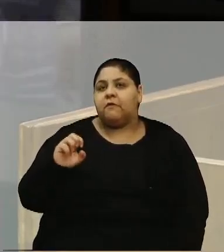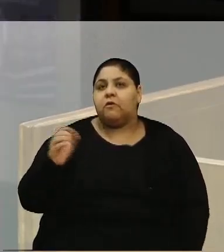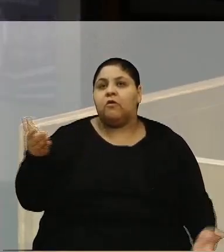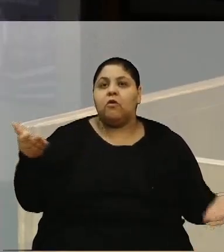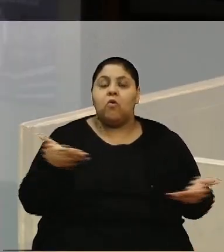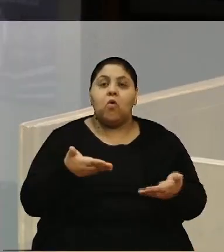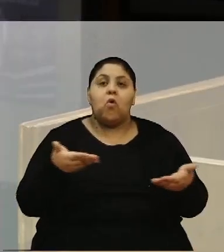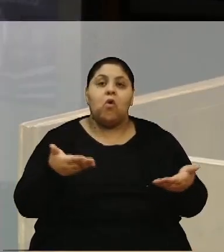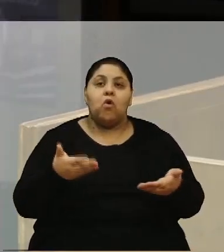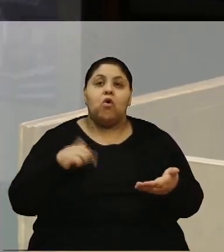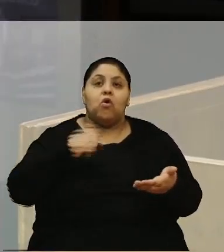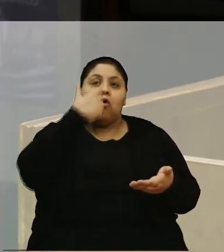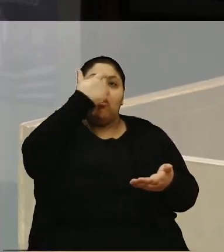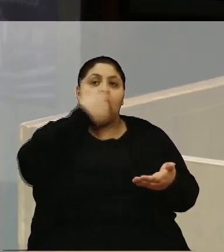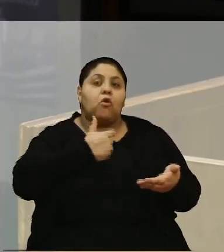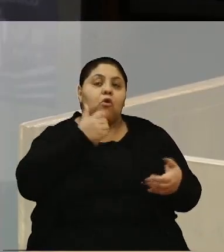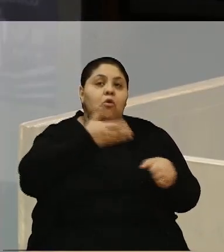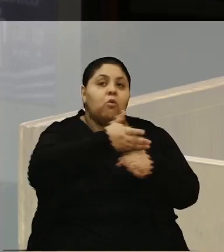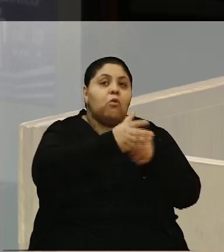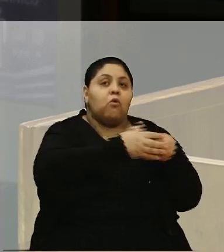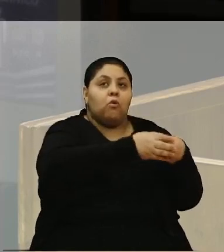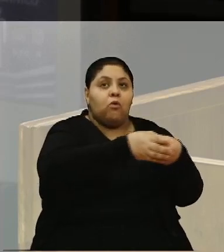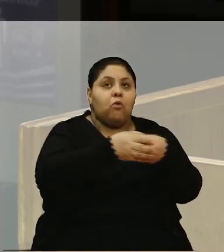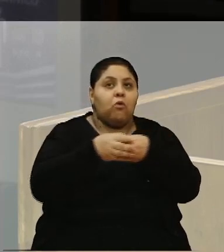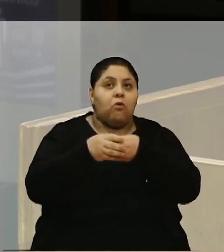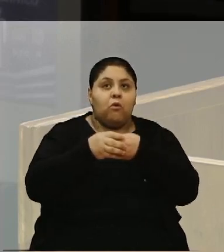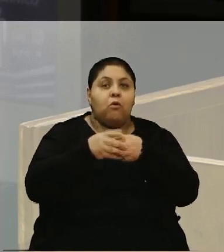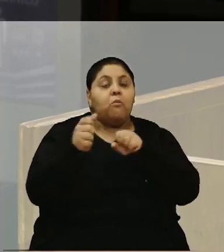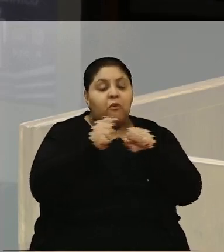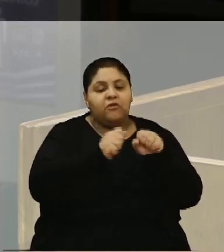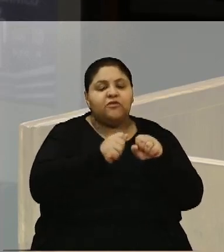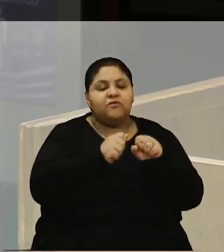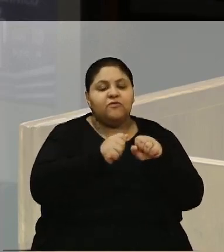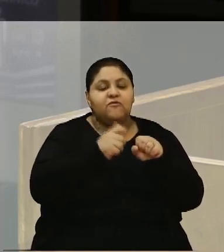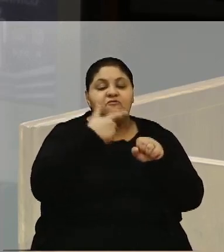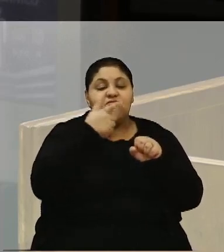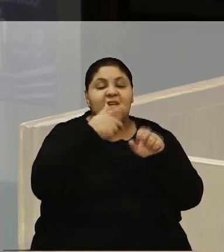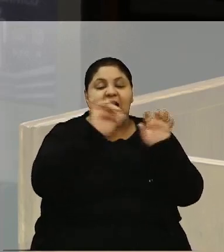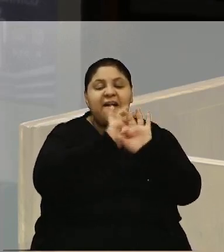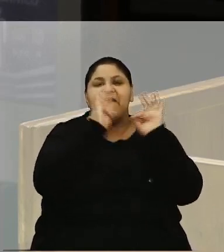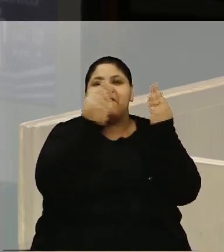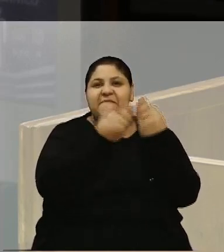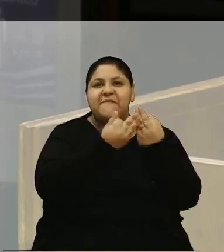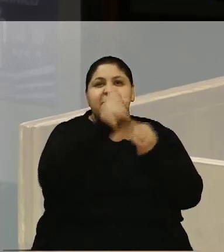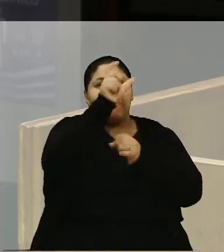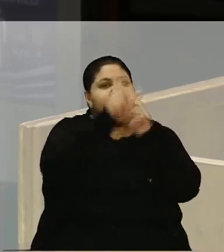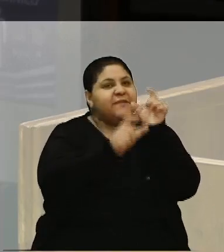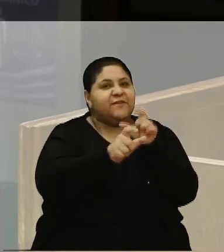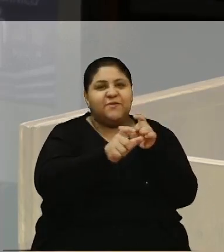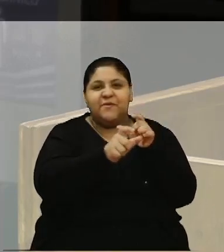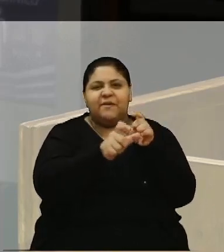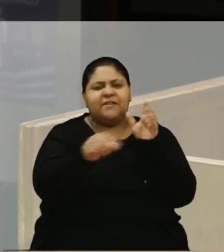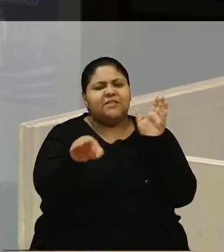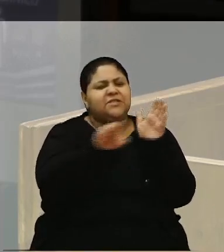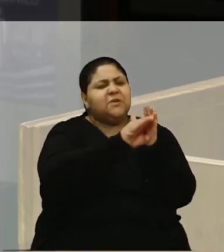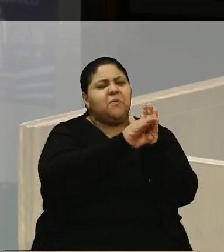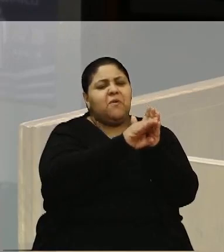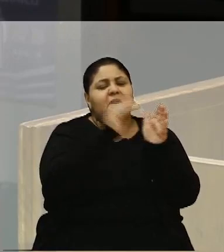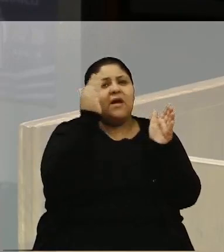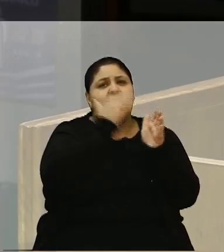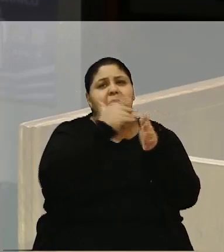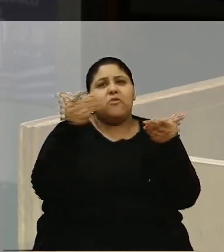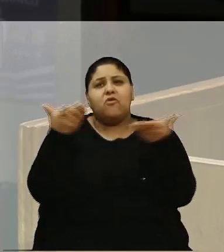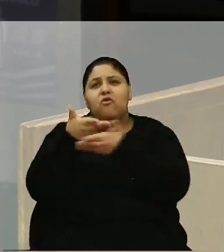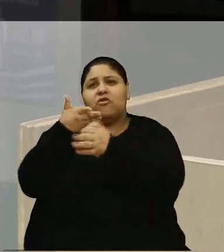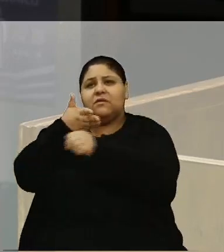eu sou membro de um grupo que hoje posso chamar de família. Um pessoal que apareceu do nada e hoje faz parte aí pode